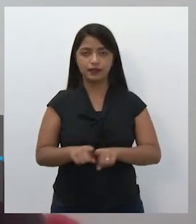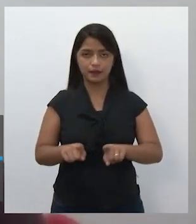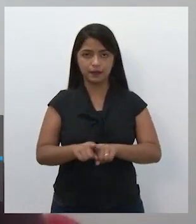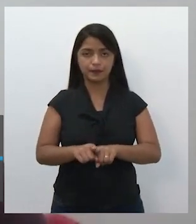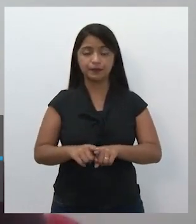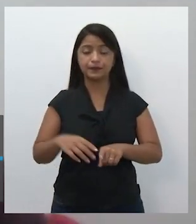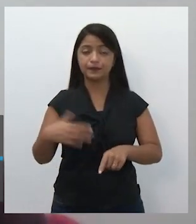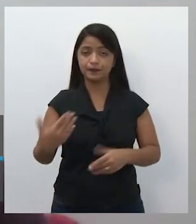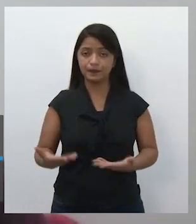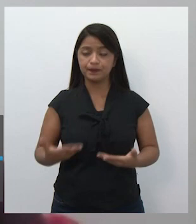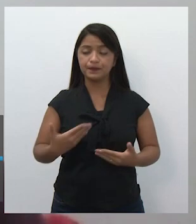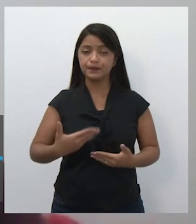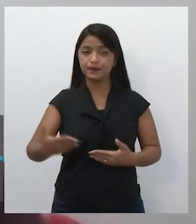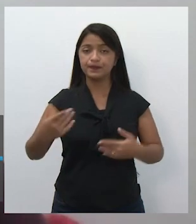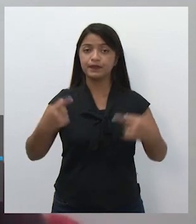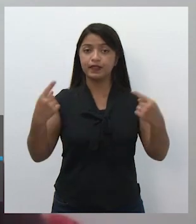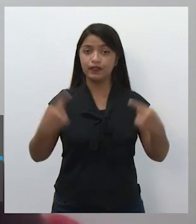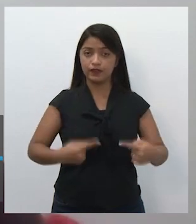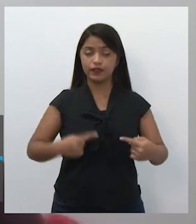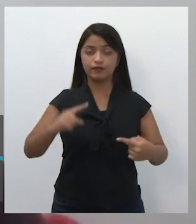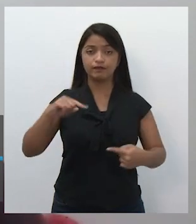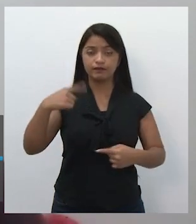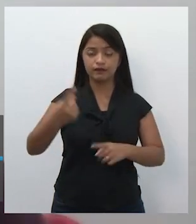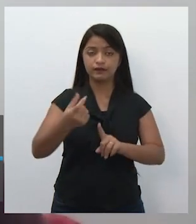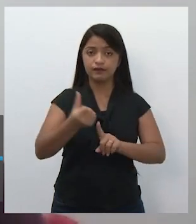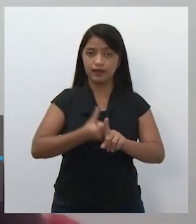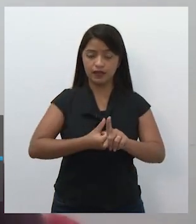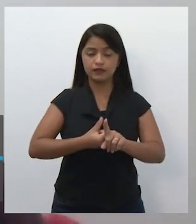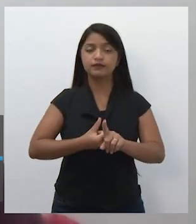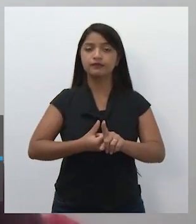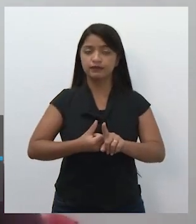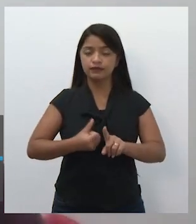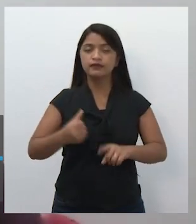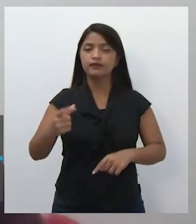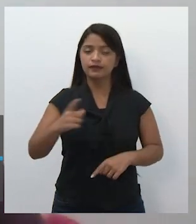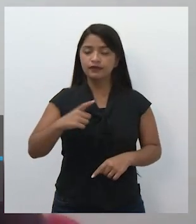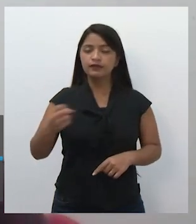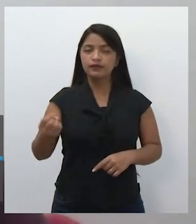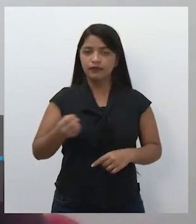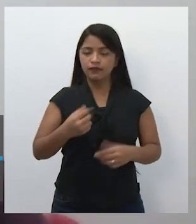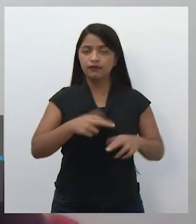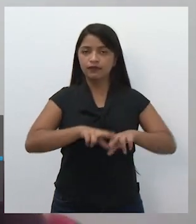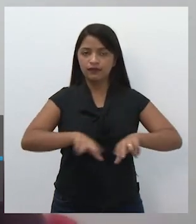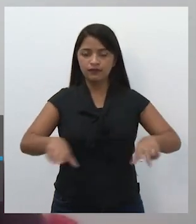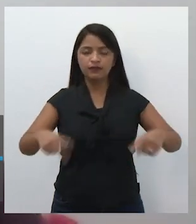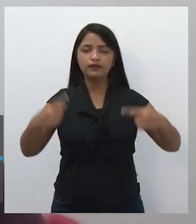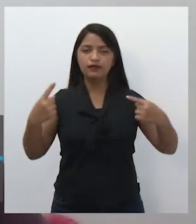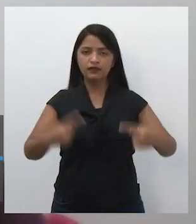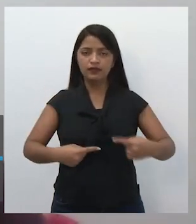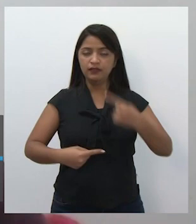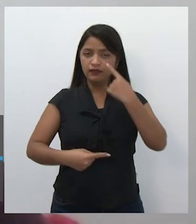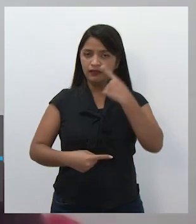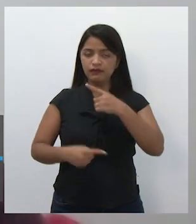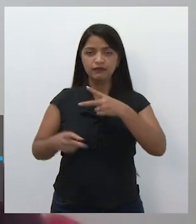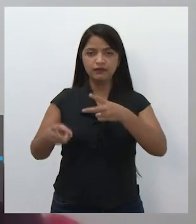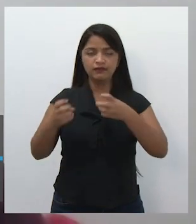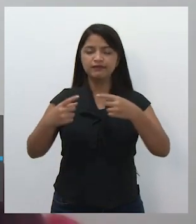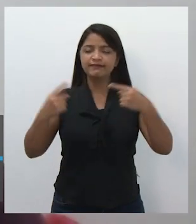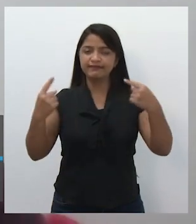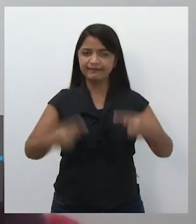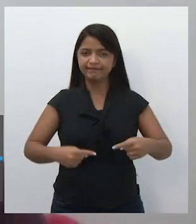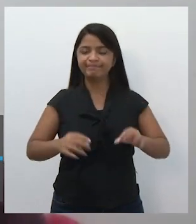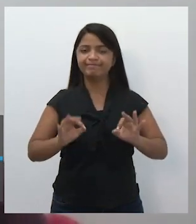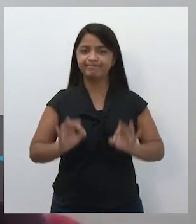o outro semestre, terceiro e quarto bimestre, já é um outro tema, uma outra questão norteadora. Mas vejam, é um grande desafio essa proposição,